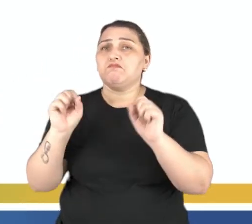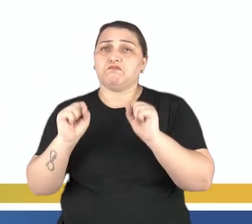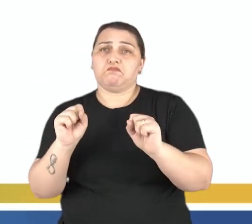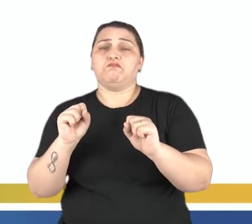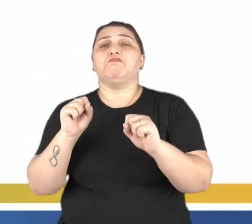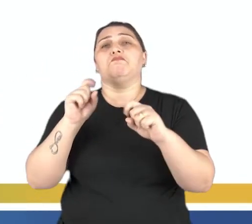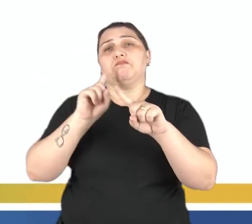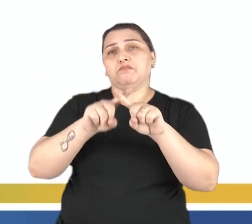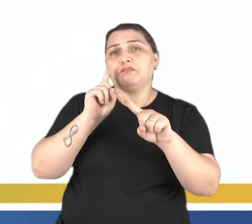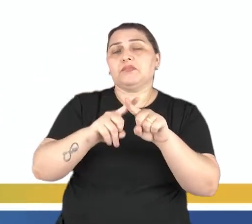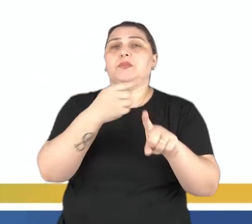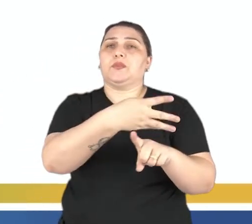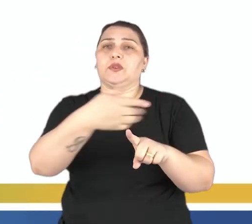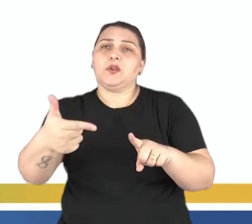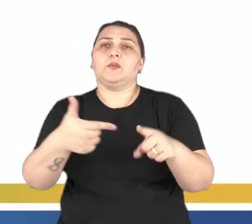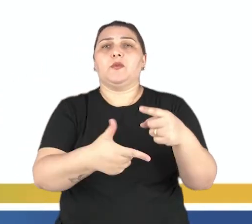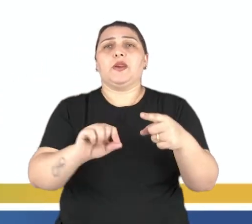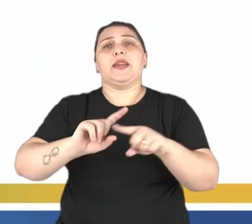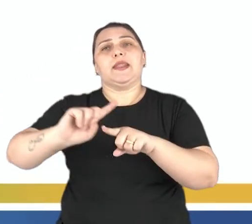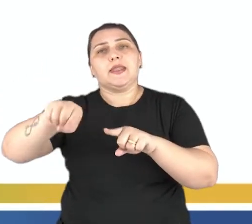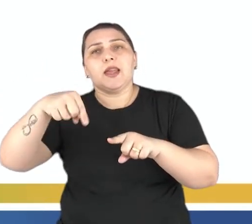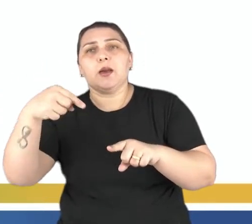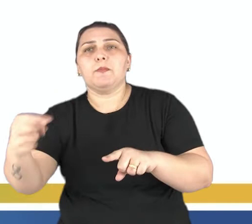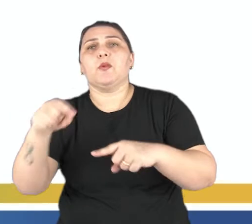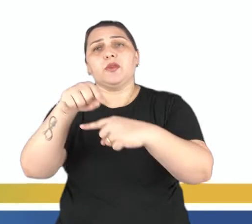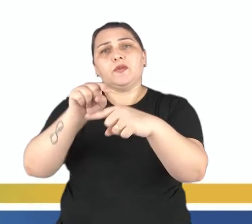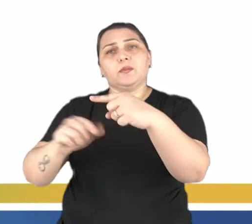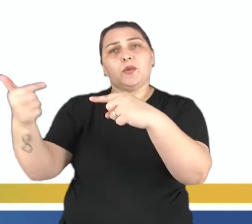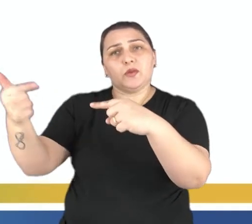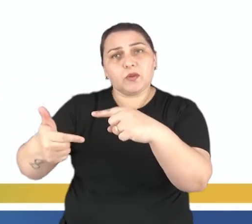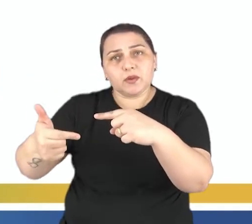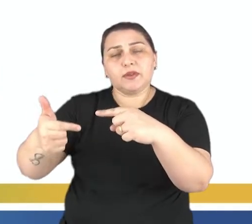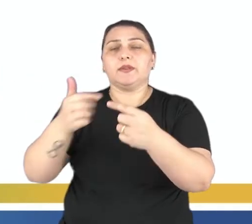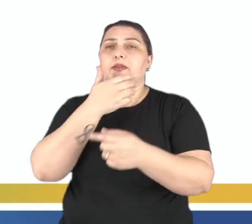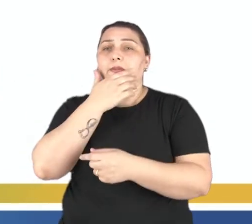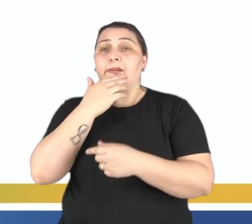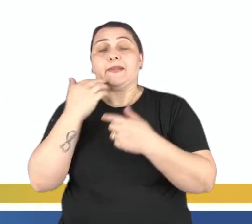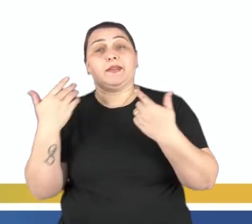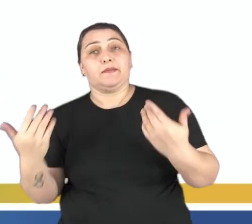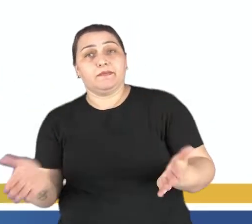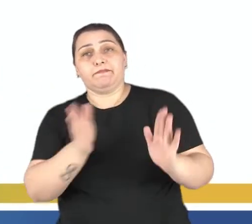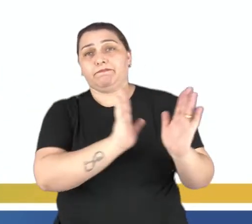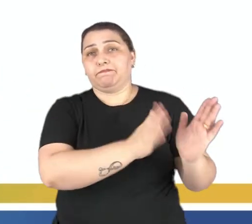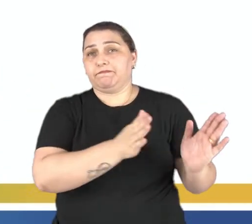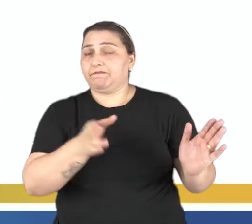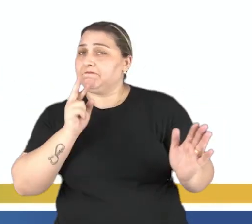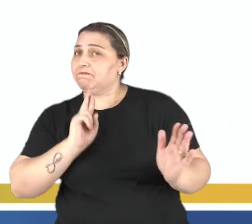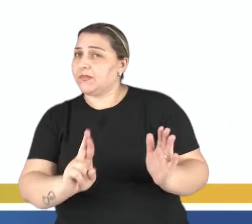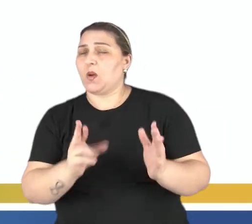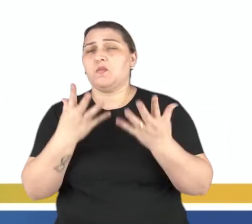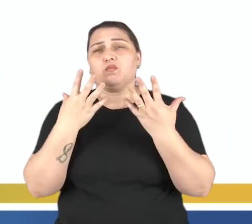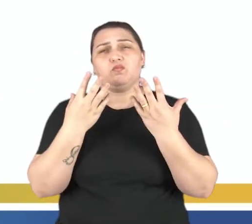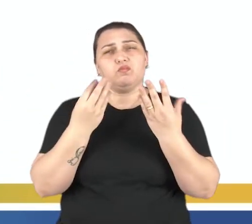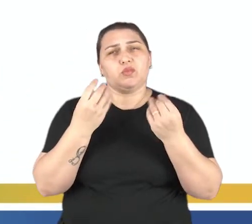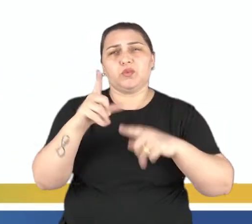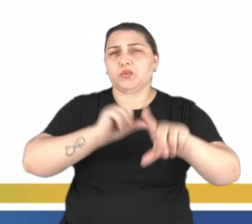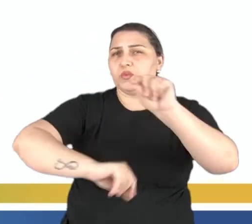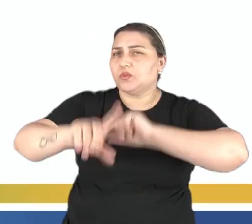multiplicar 42 por 20 para depois dividir por 2. Então, esse processo de resolução aí na